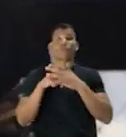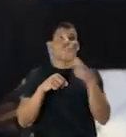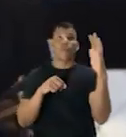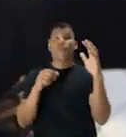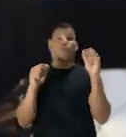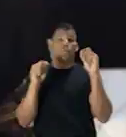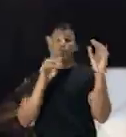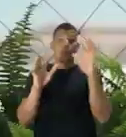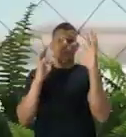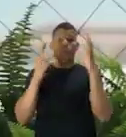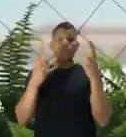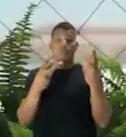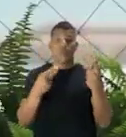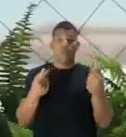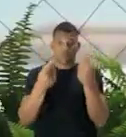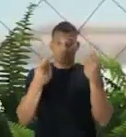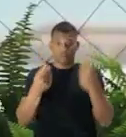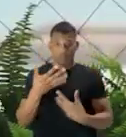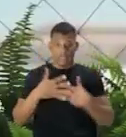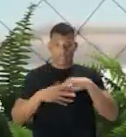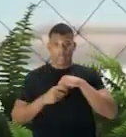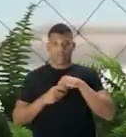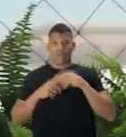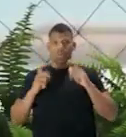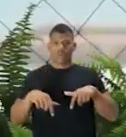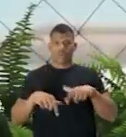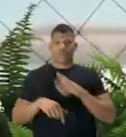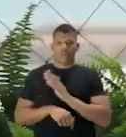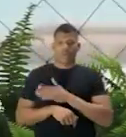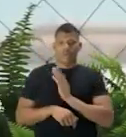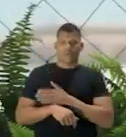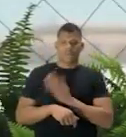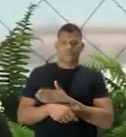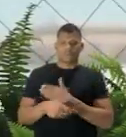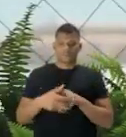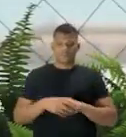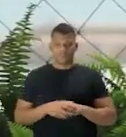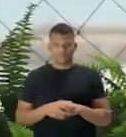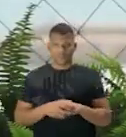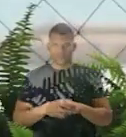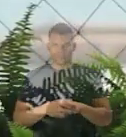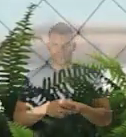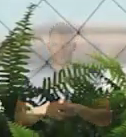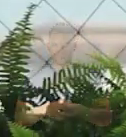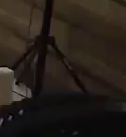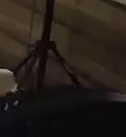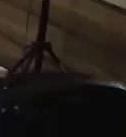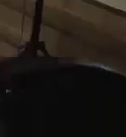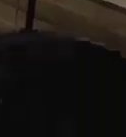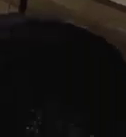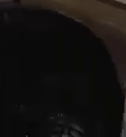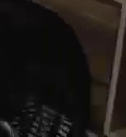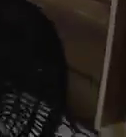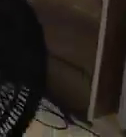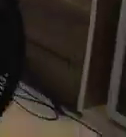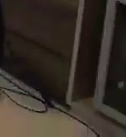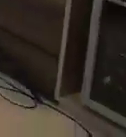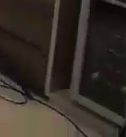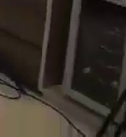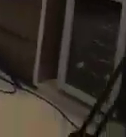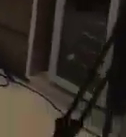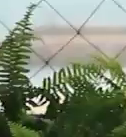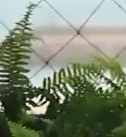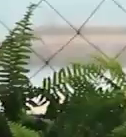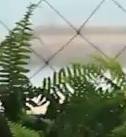coração. Pra ter a luz maior. A força de um clarão sempre brilhando